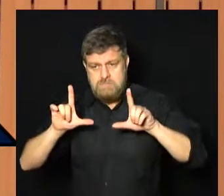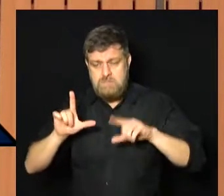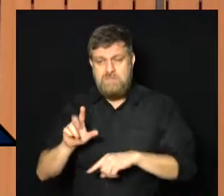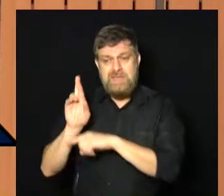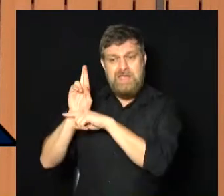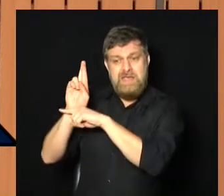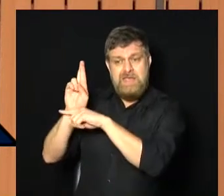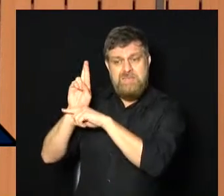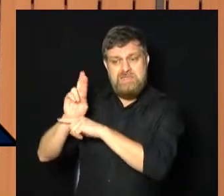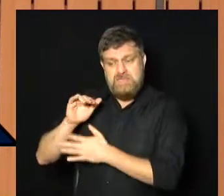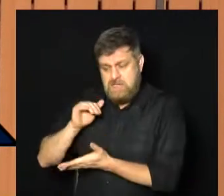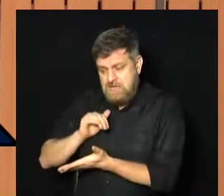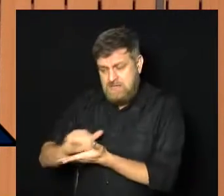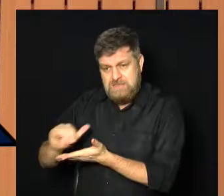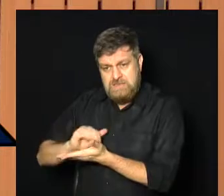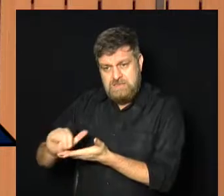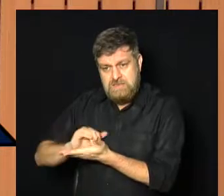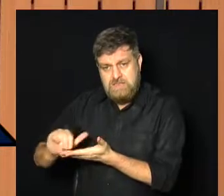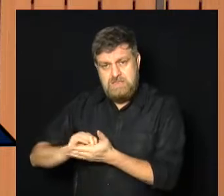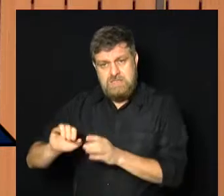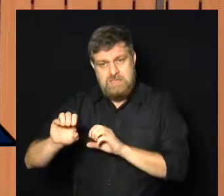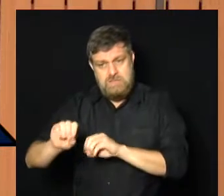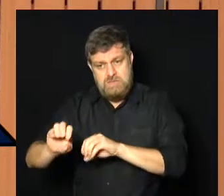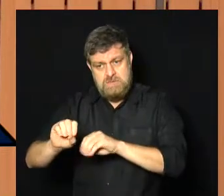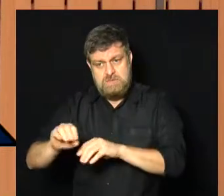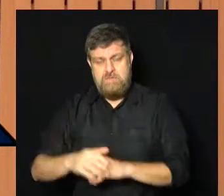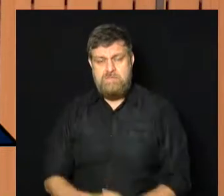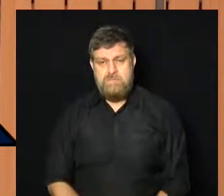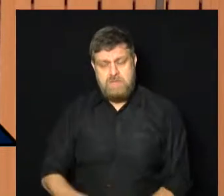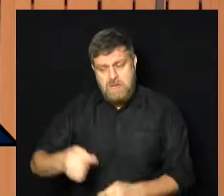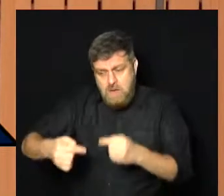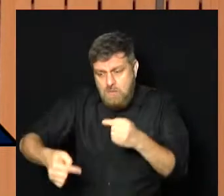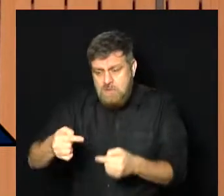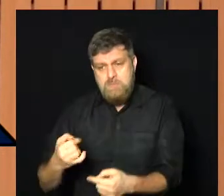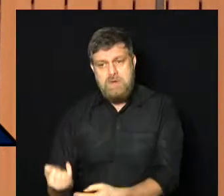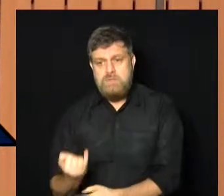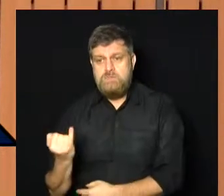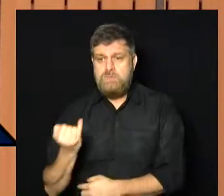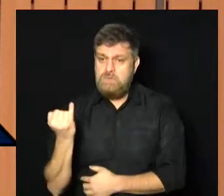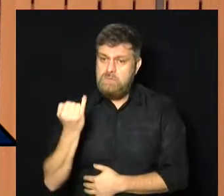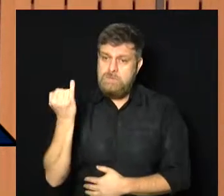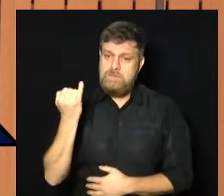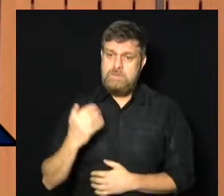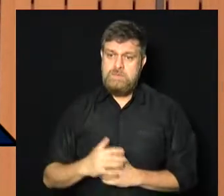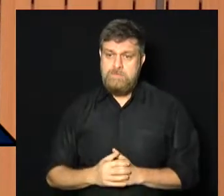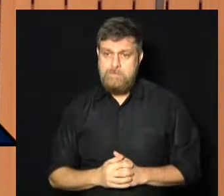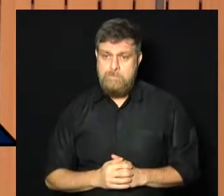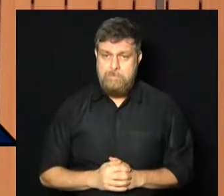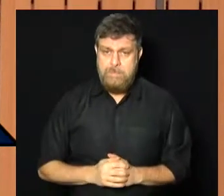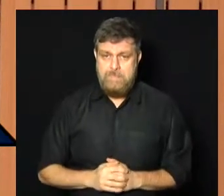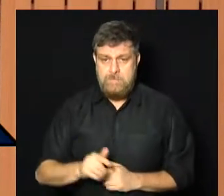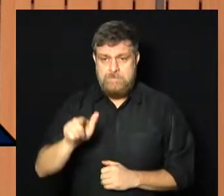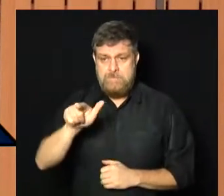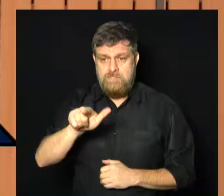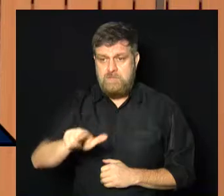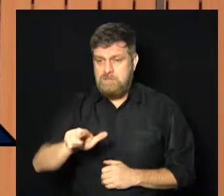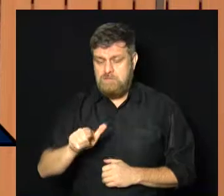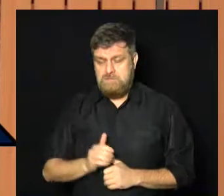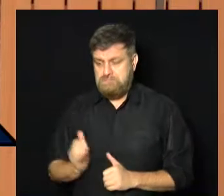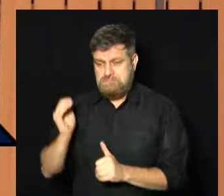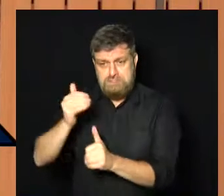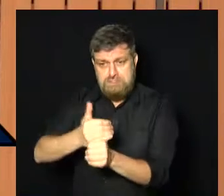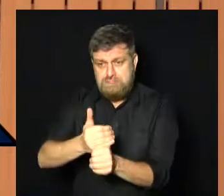representar a secretaria num debate tão importante como esse. Mas, mais uma vez, a secretaria não enviou